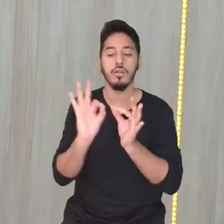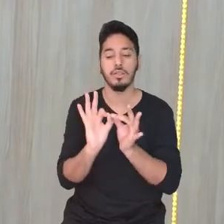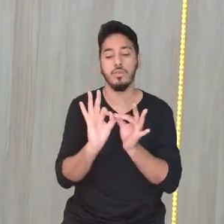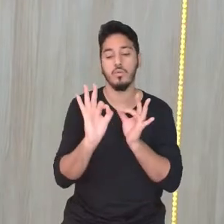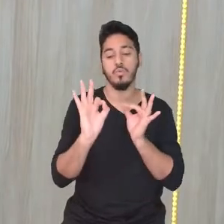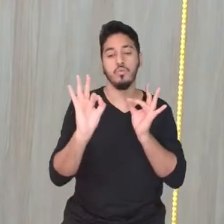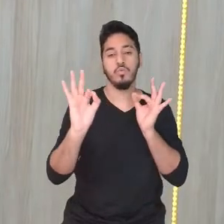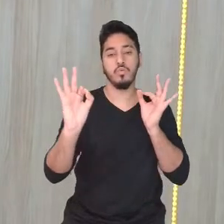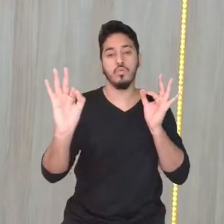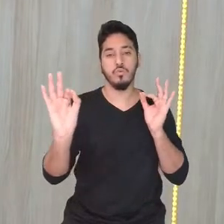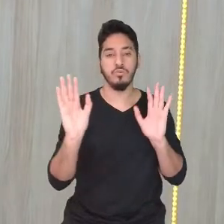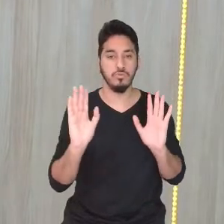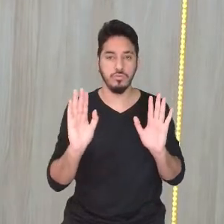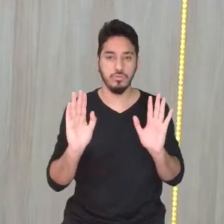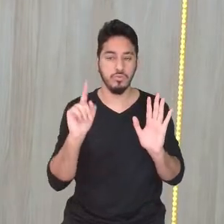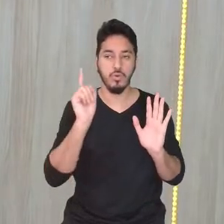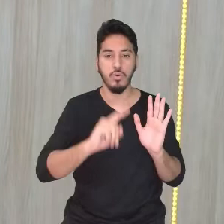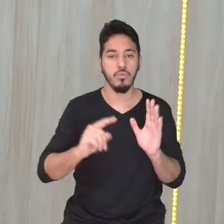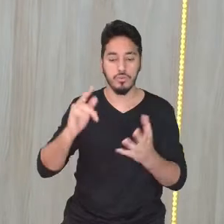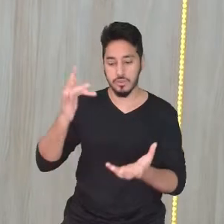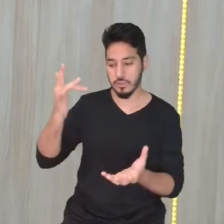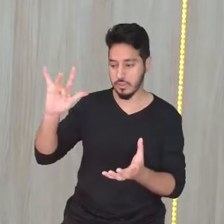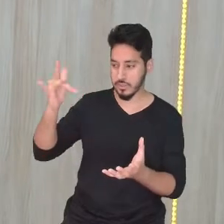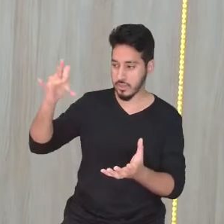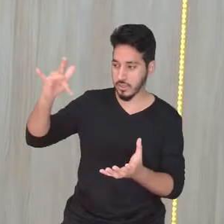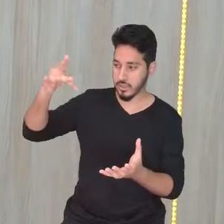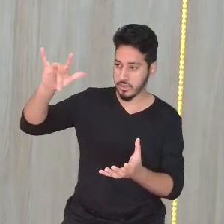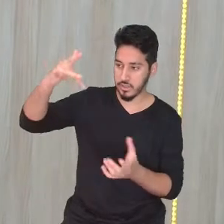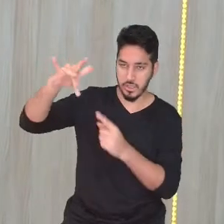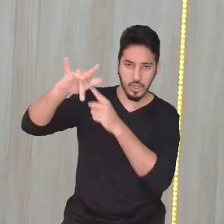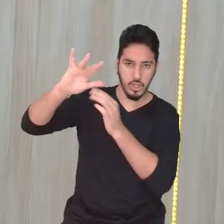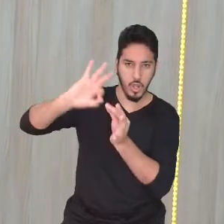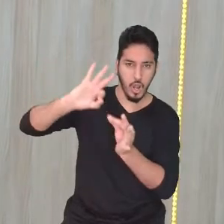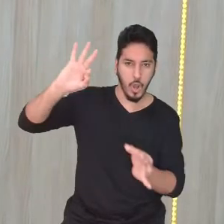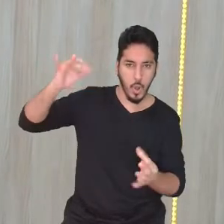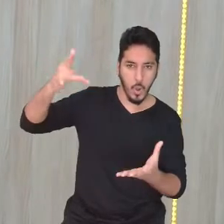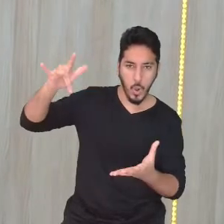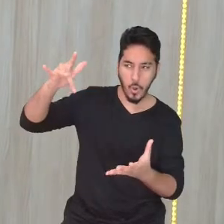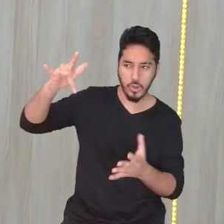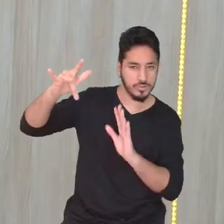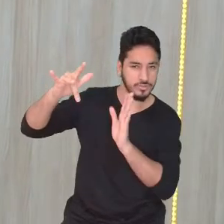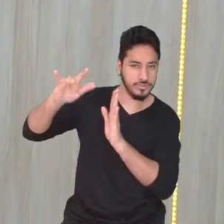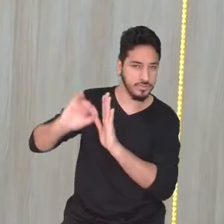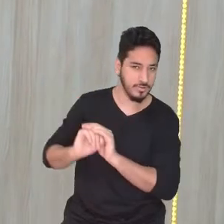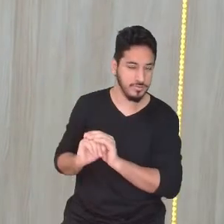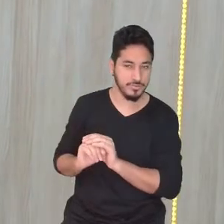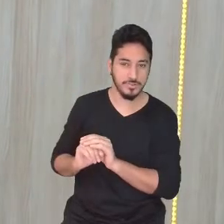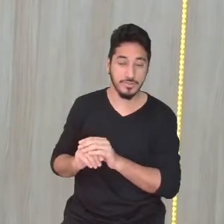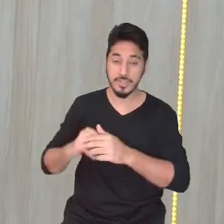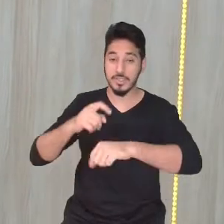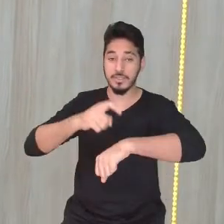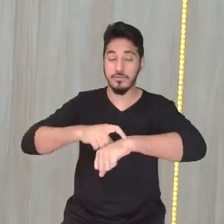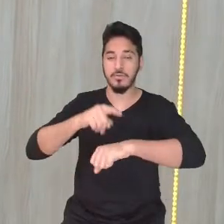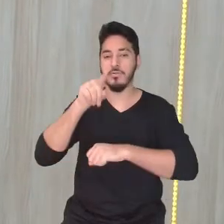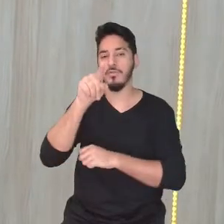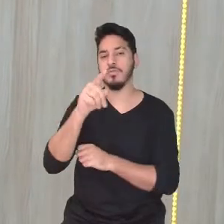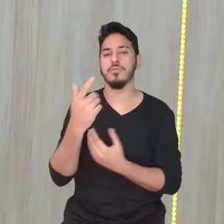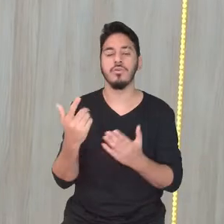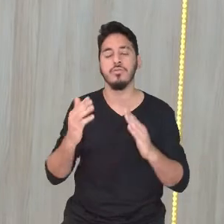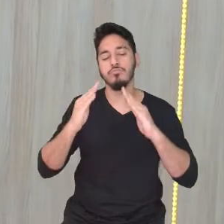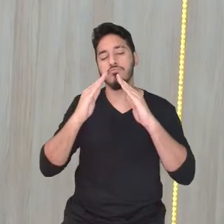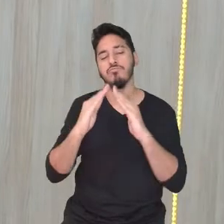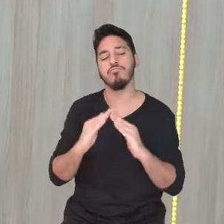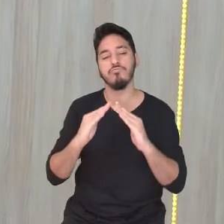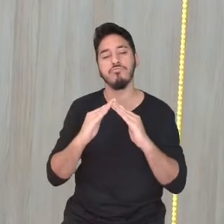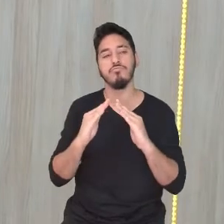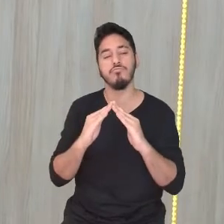distante como esses satélites que os cientistas construíram. Nesse momento, para você somente estar na sua